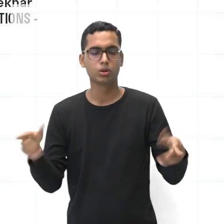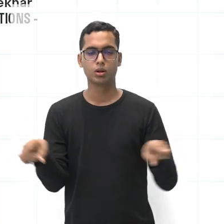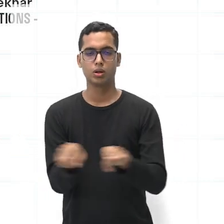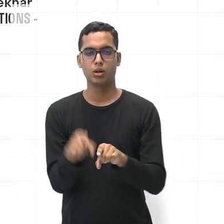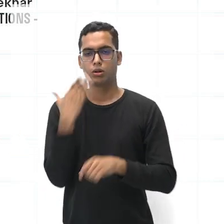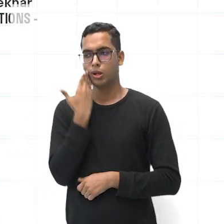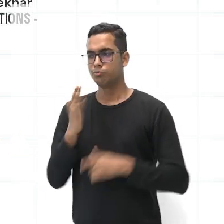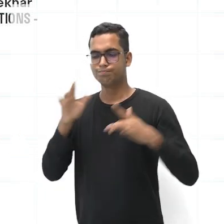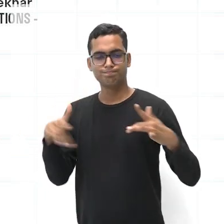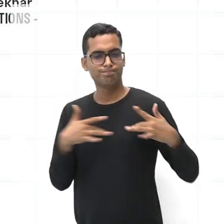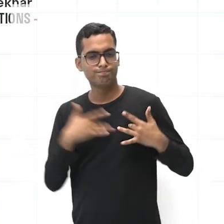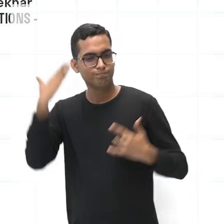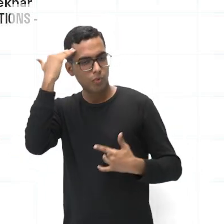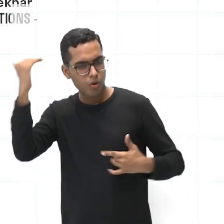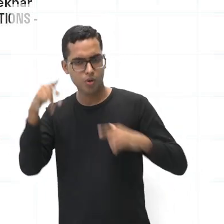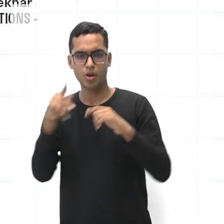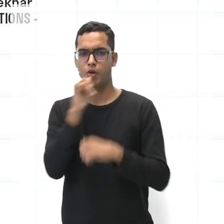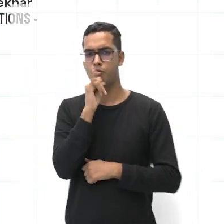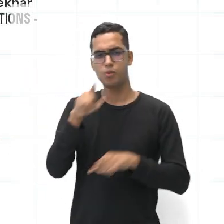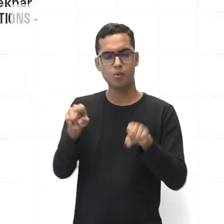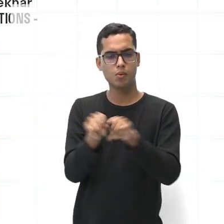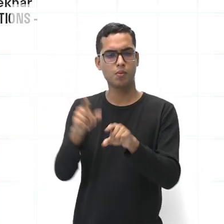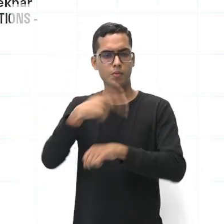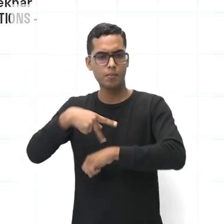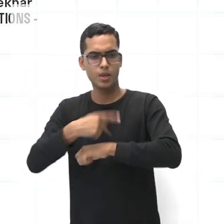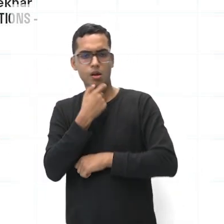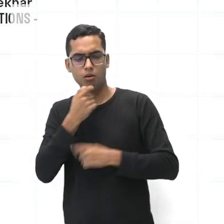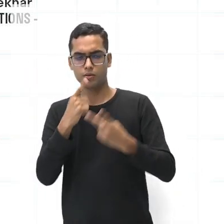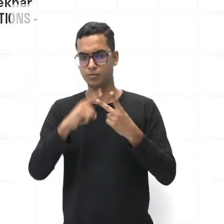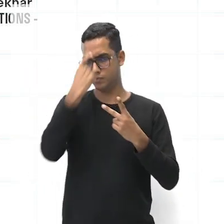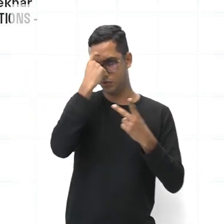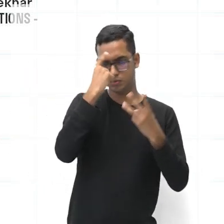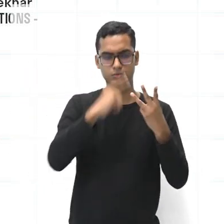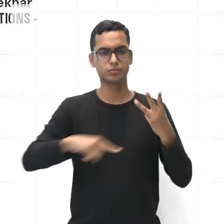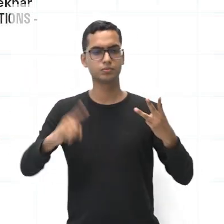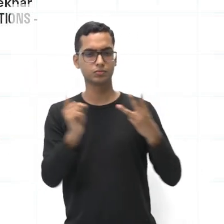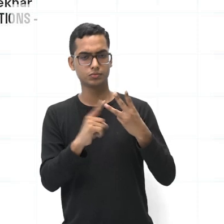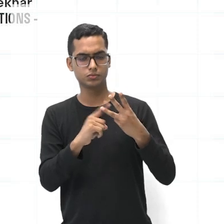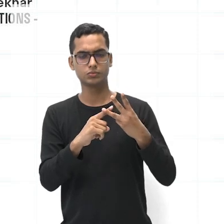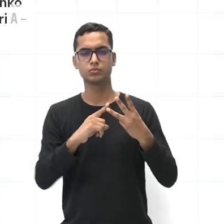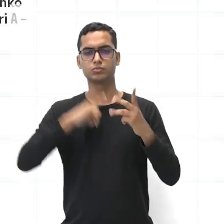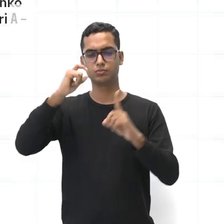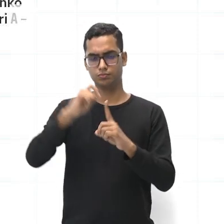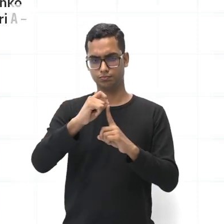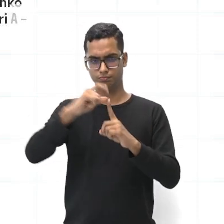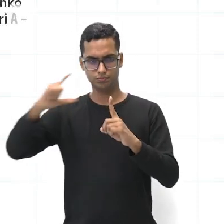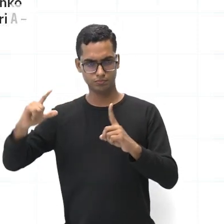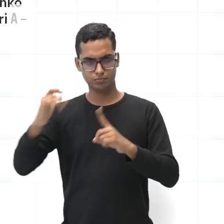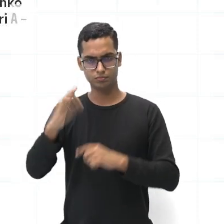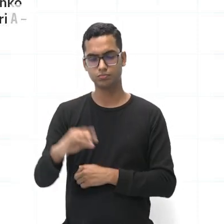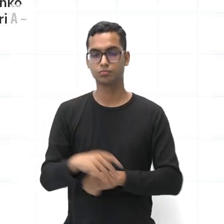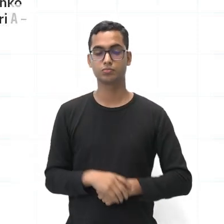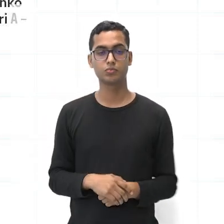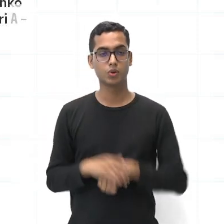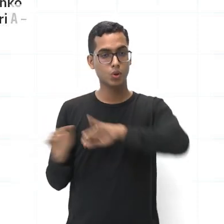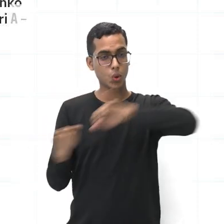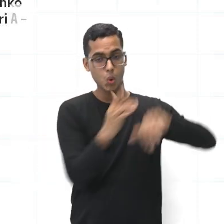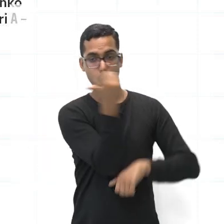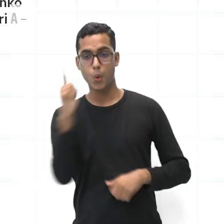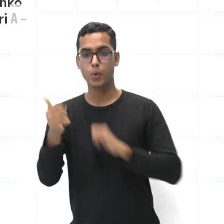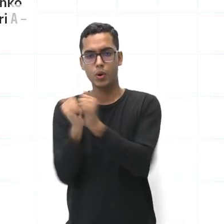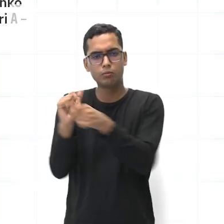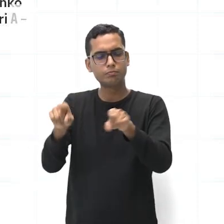uma paixão nacional em países como Reino Unido, Índia e Paquistão. Nós falamos também sobre o beisebol,